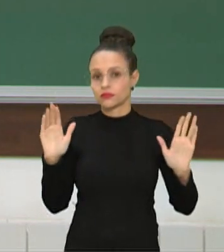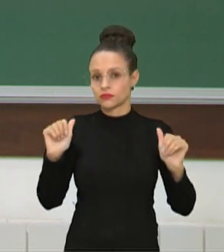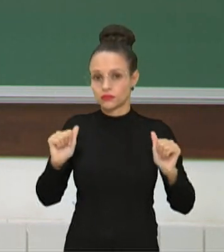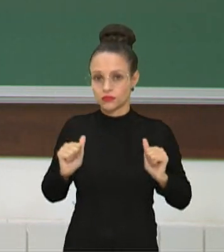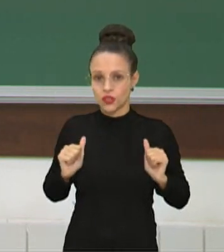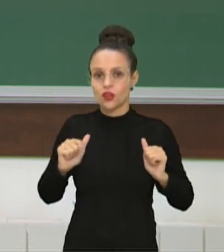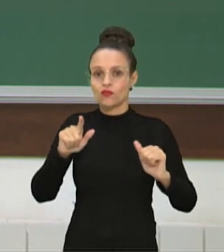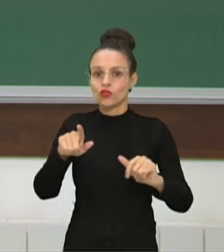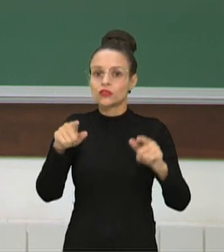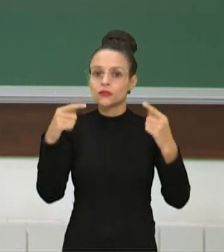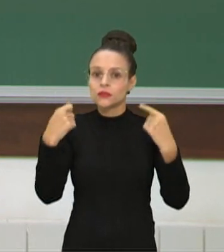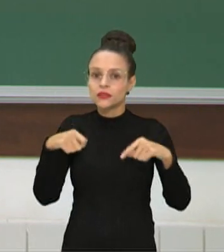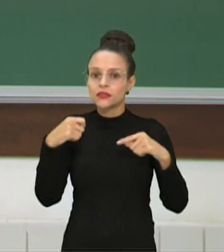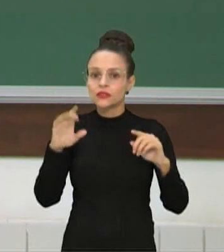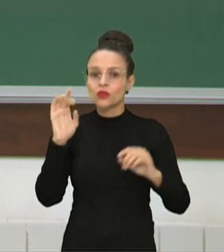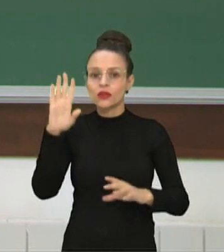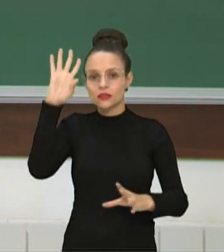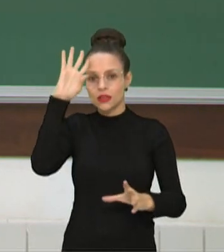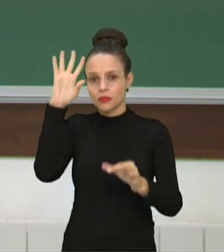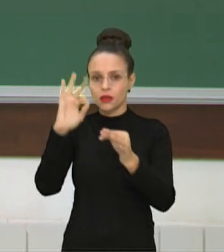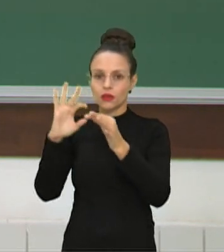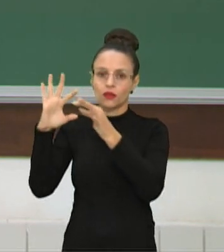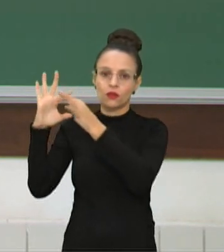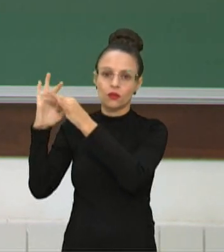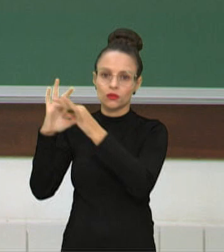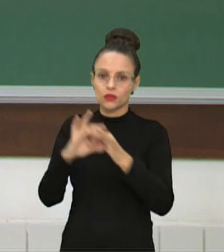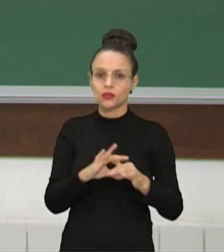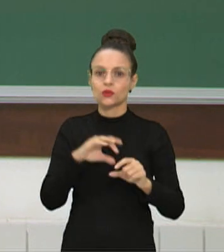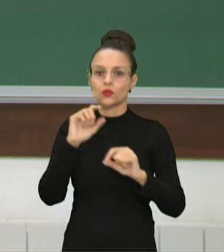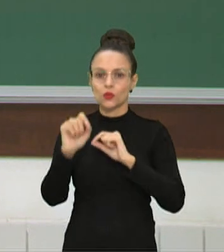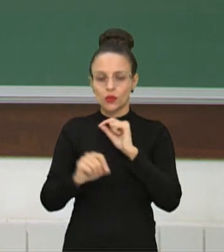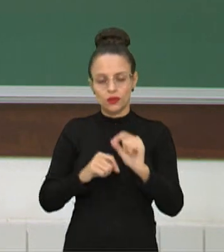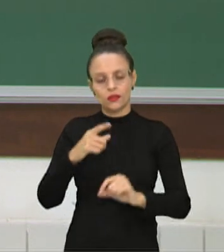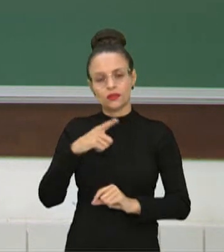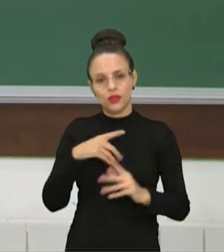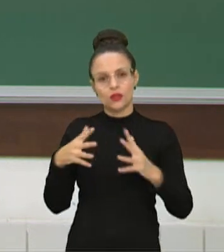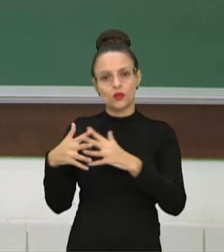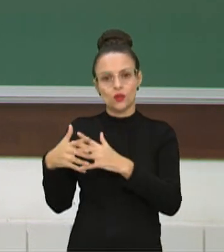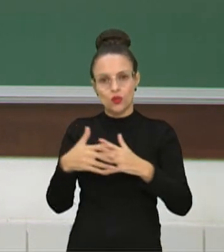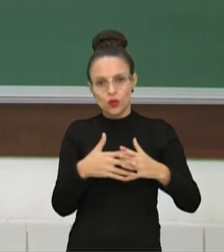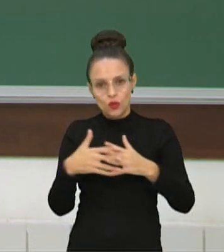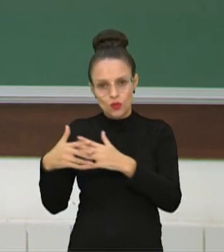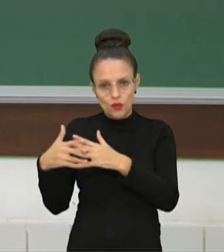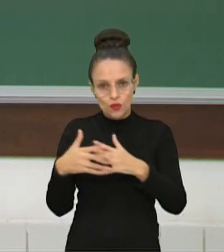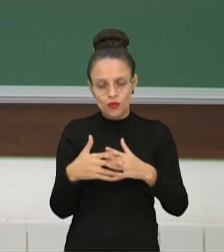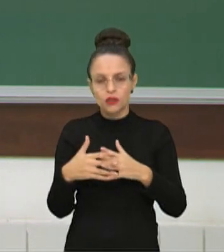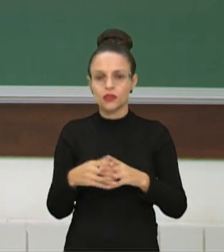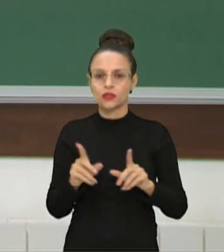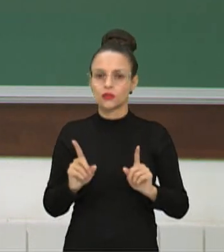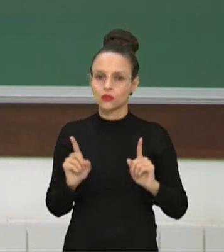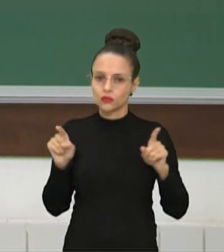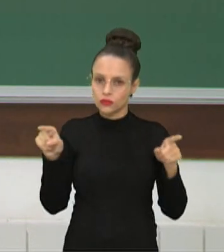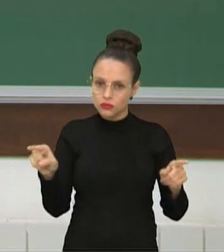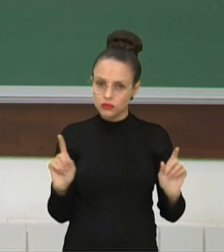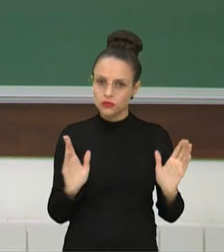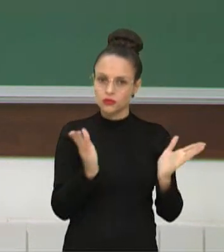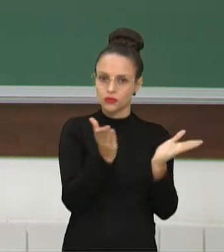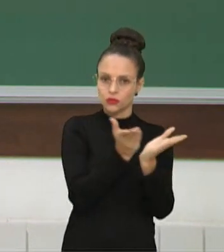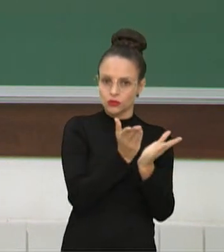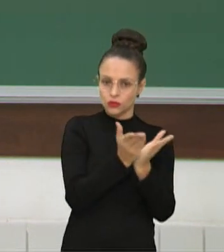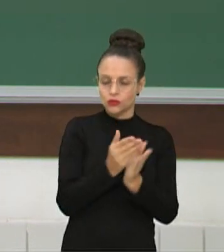só precisa saber dentro desta ideia que existe o conflito entre as duas